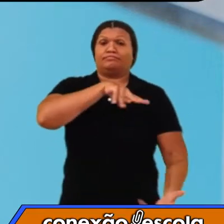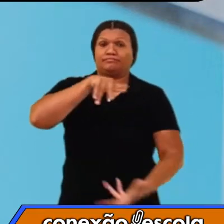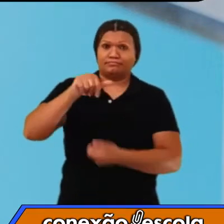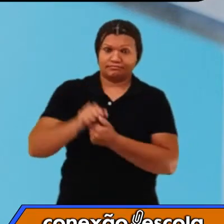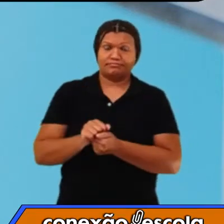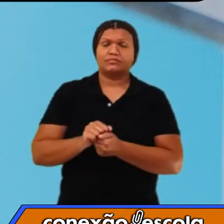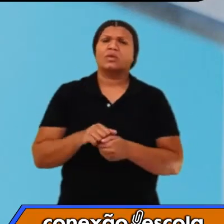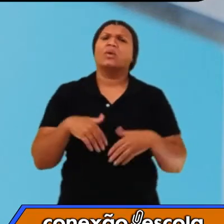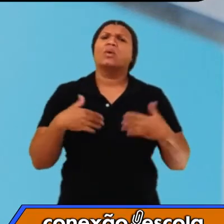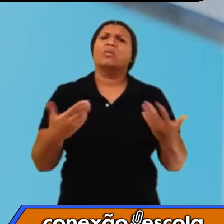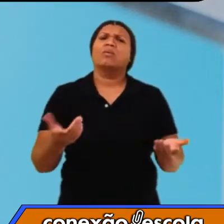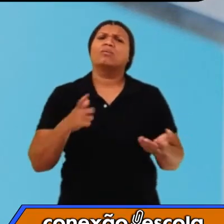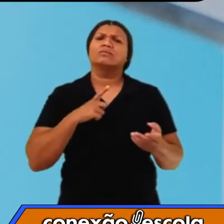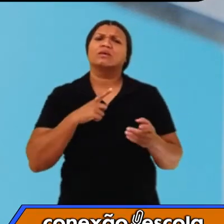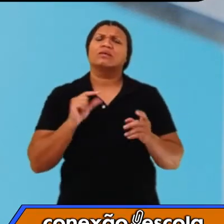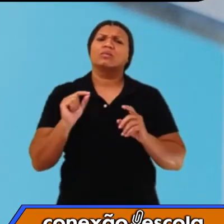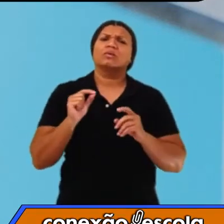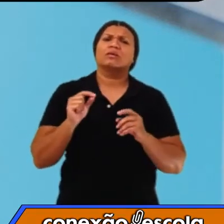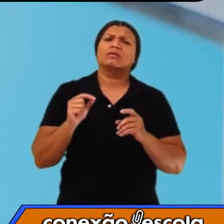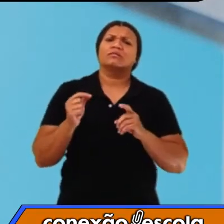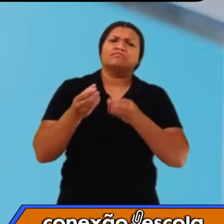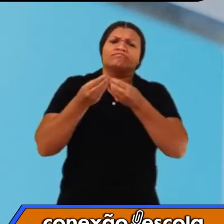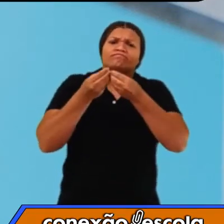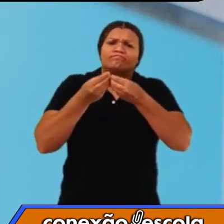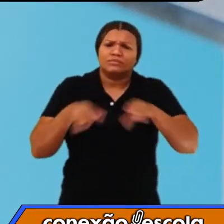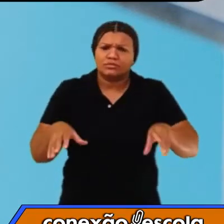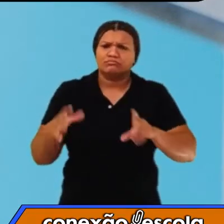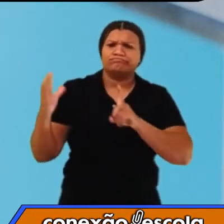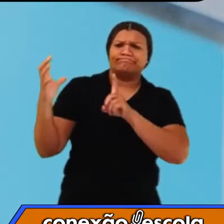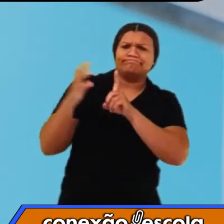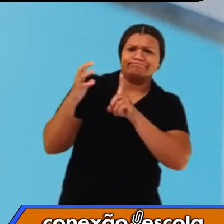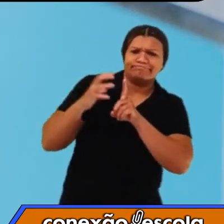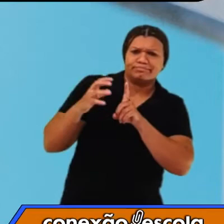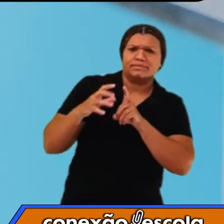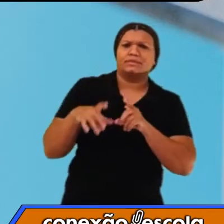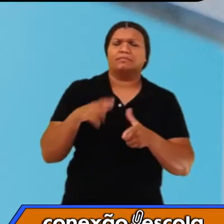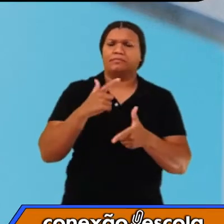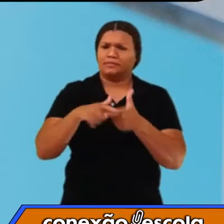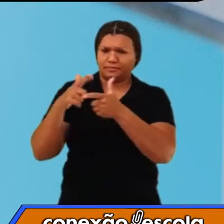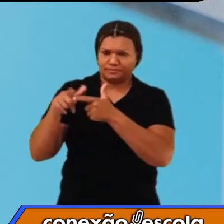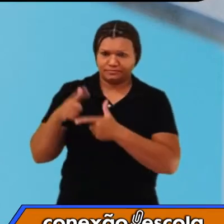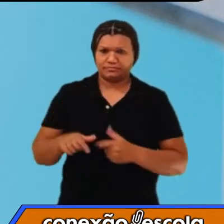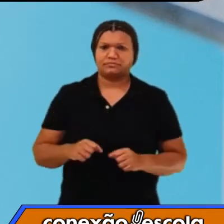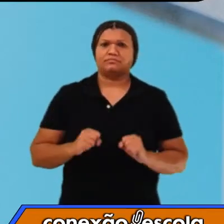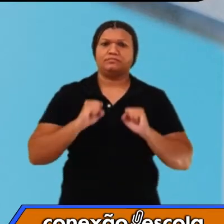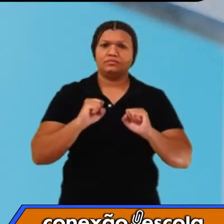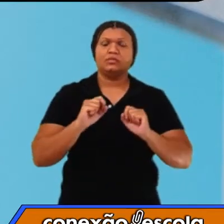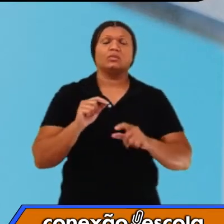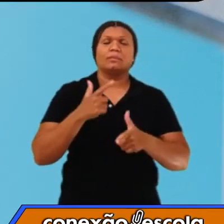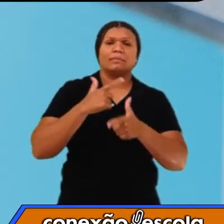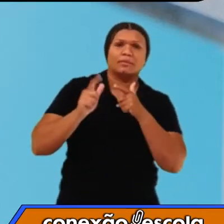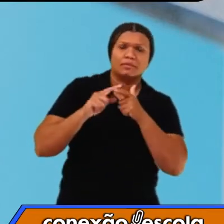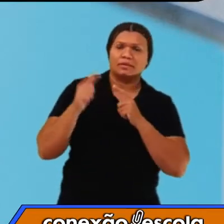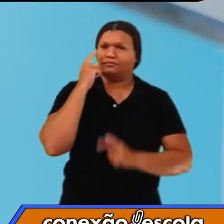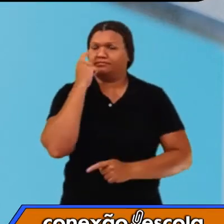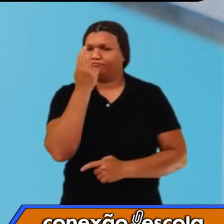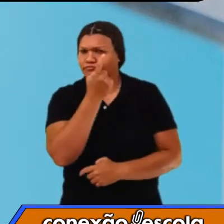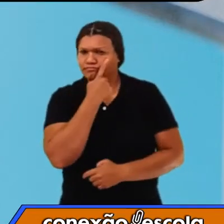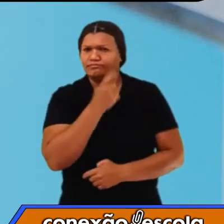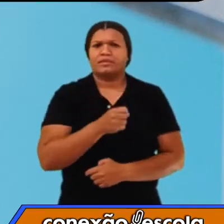as consequências dessa destruição? Nós podemos citar aqui os danos à visão,